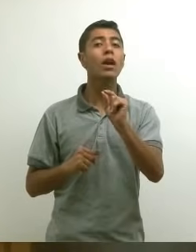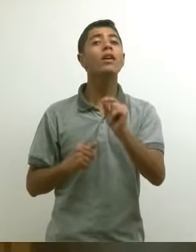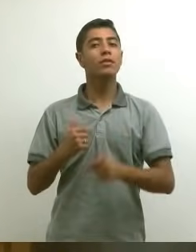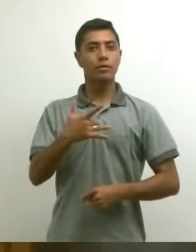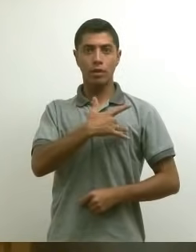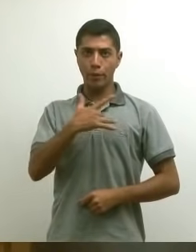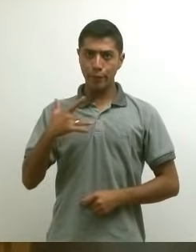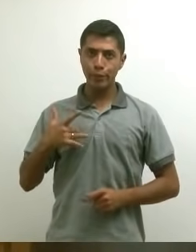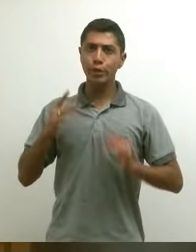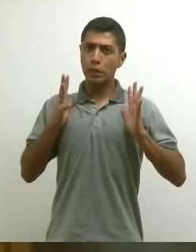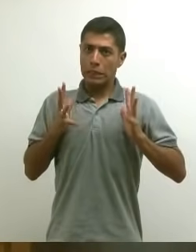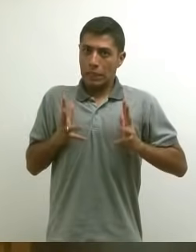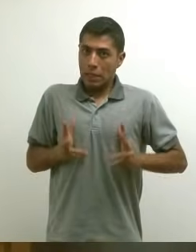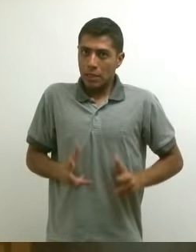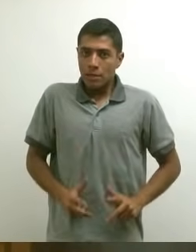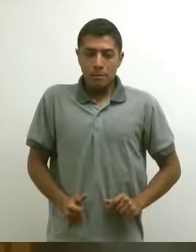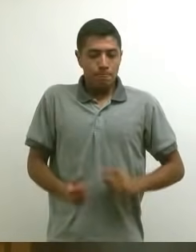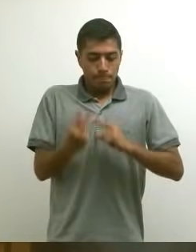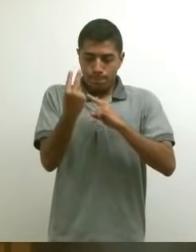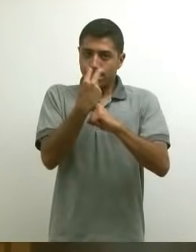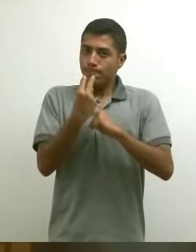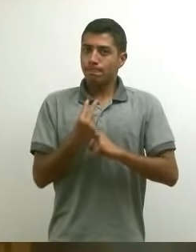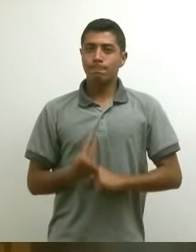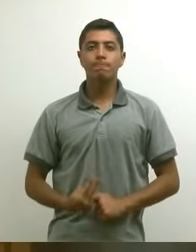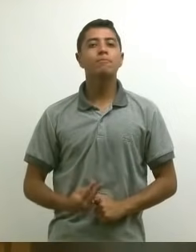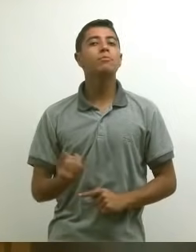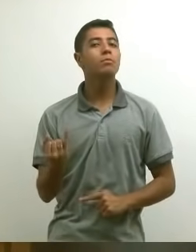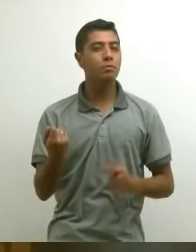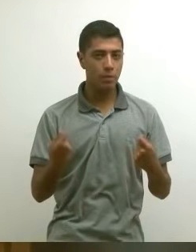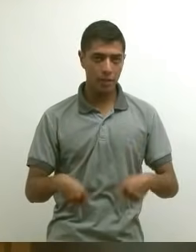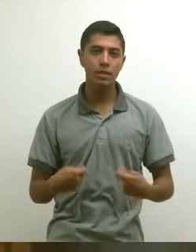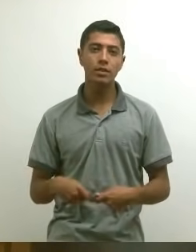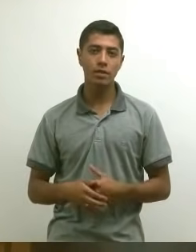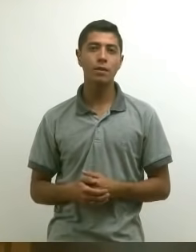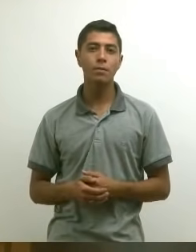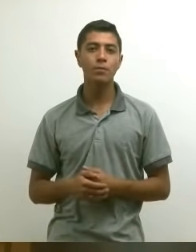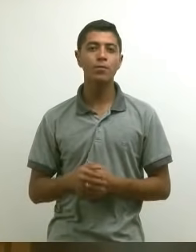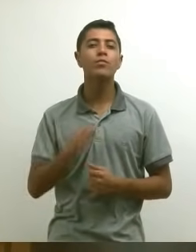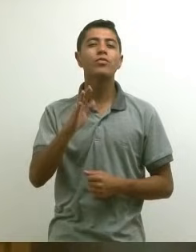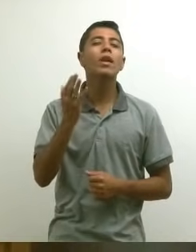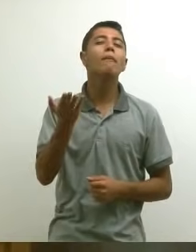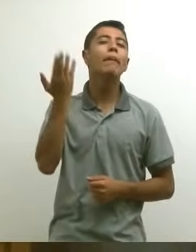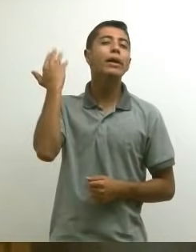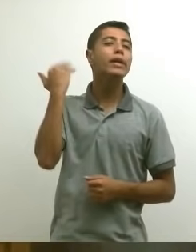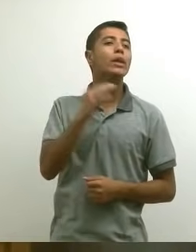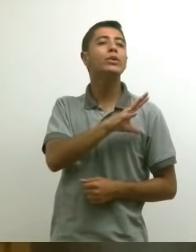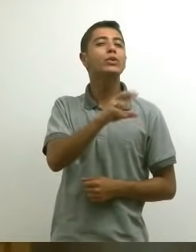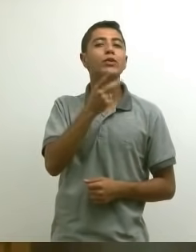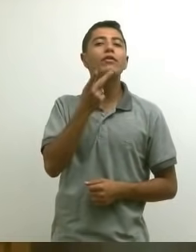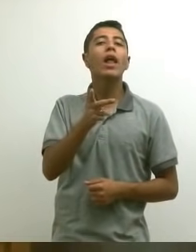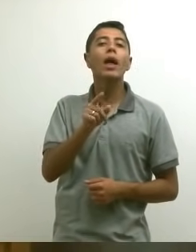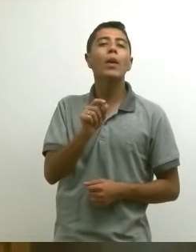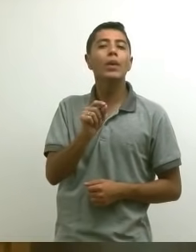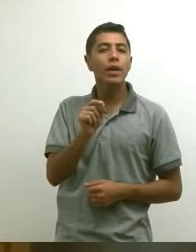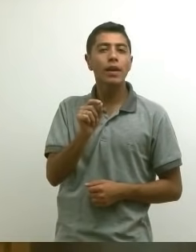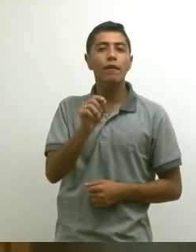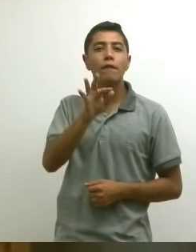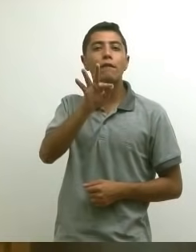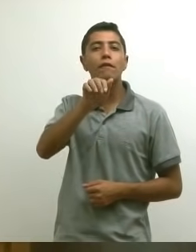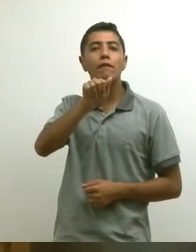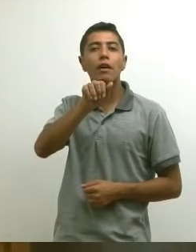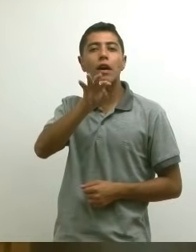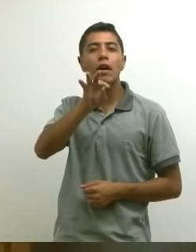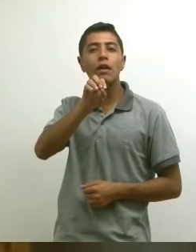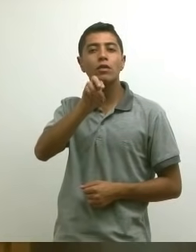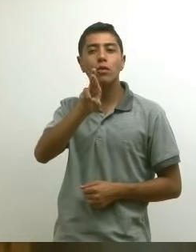em dia antigamente era chamada de fator s fator sujeira e agora chamado fator n fator natureza que